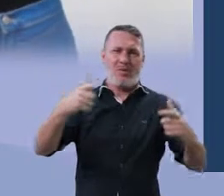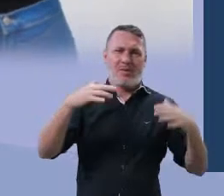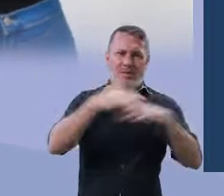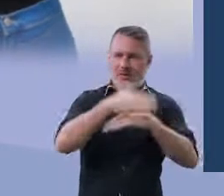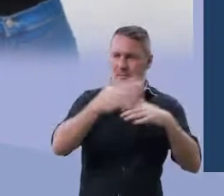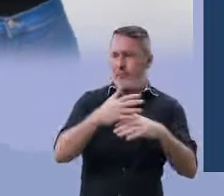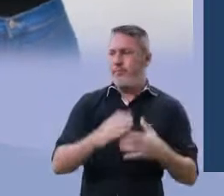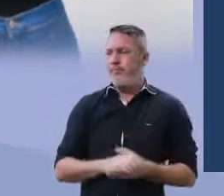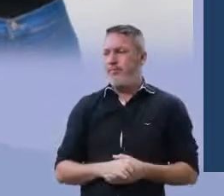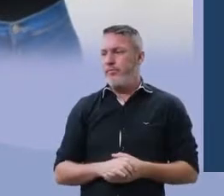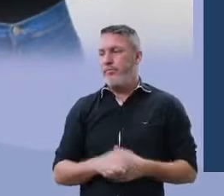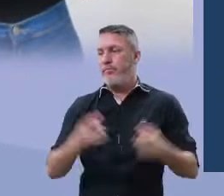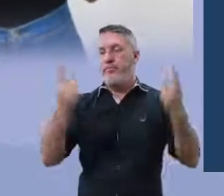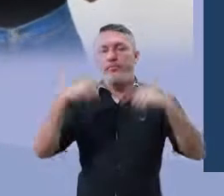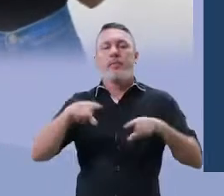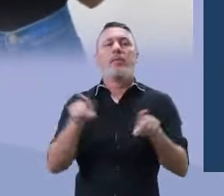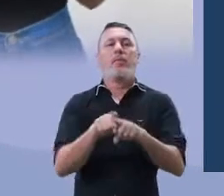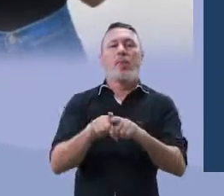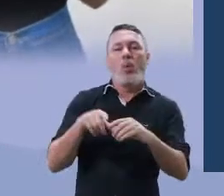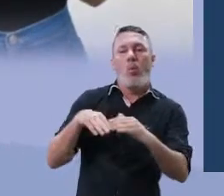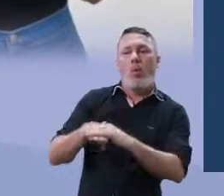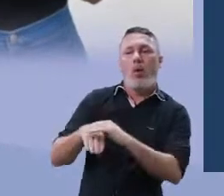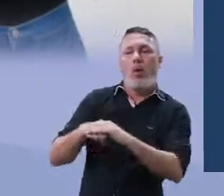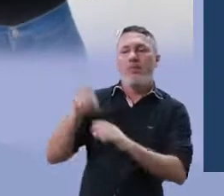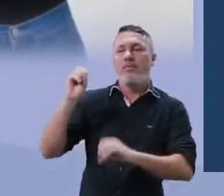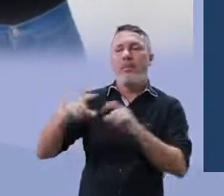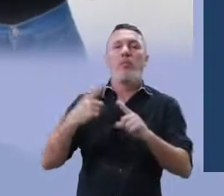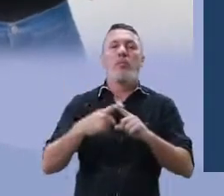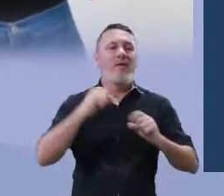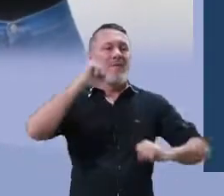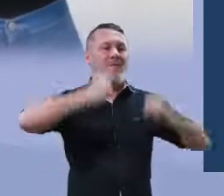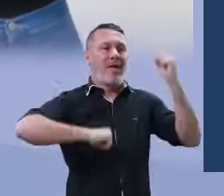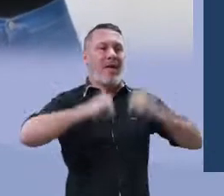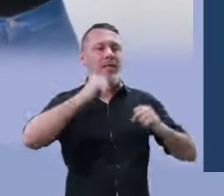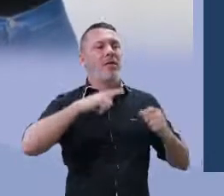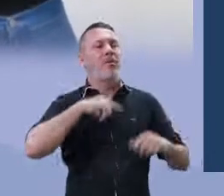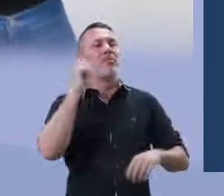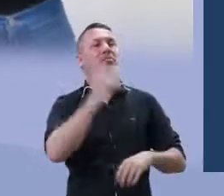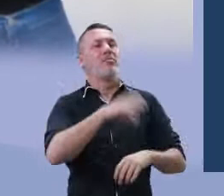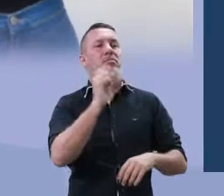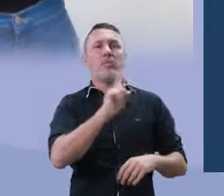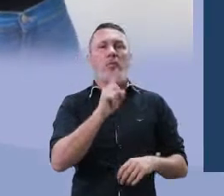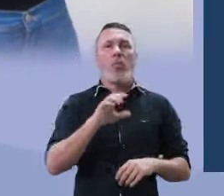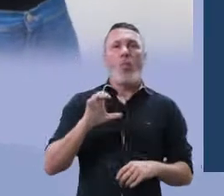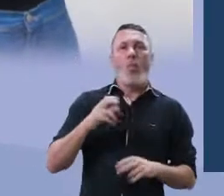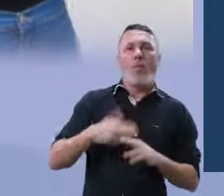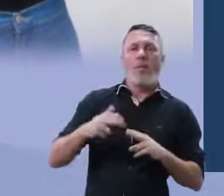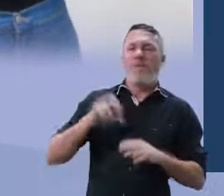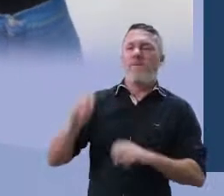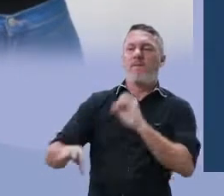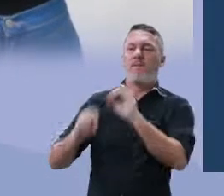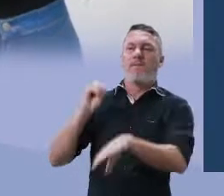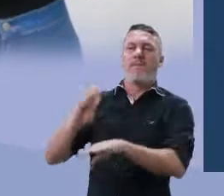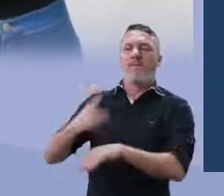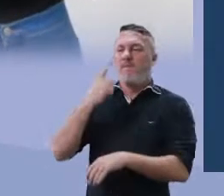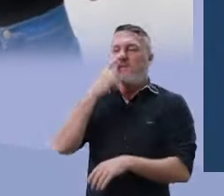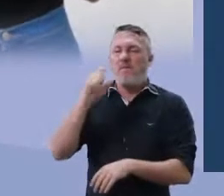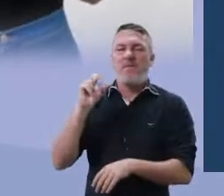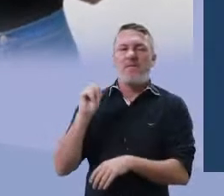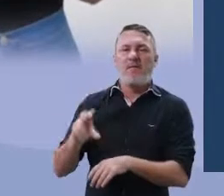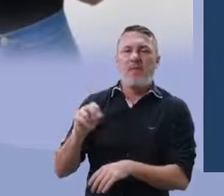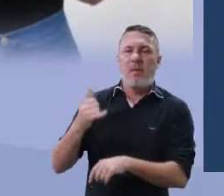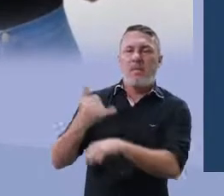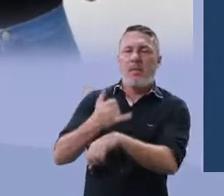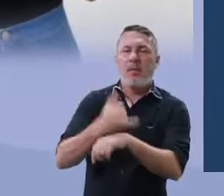cidades. Os depósitos ilegais e despejos industriais, quando a gente tem indústrias, né, que descartam indevidamente